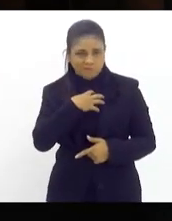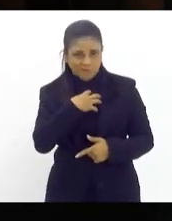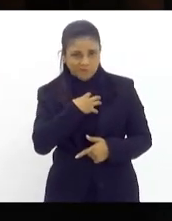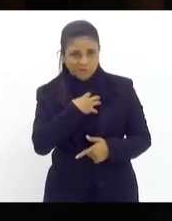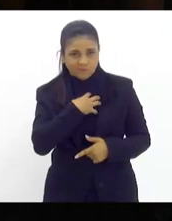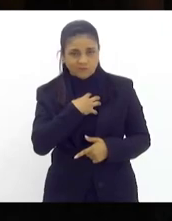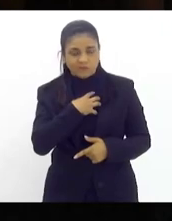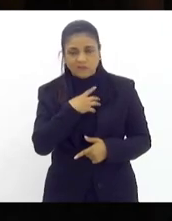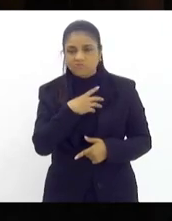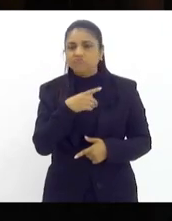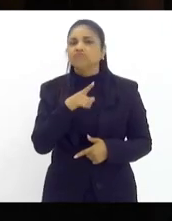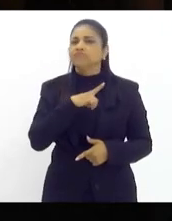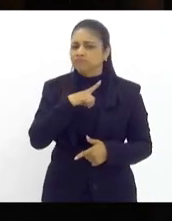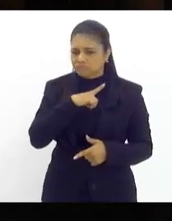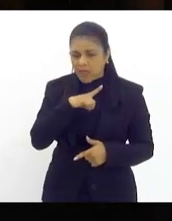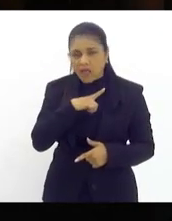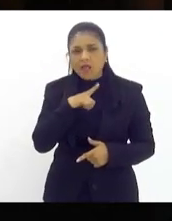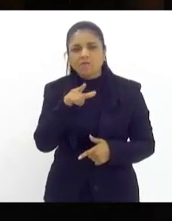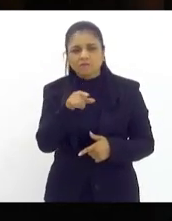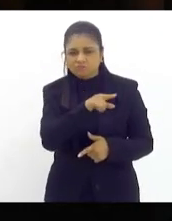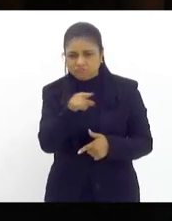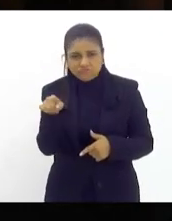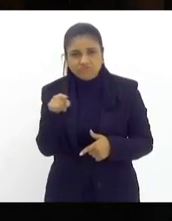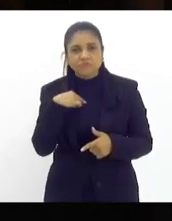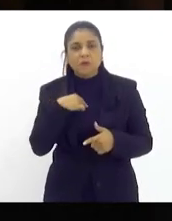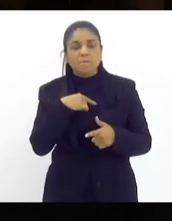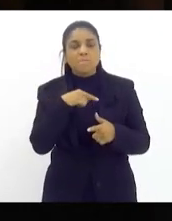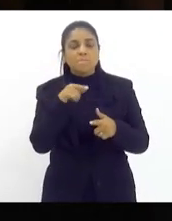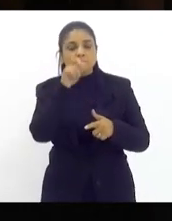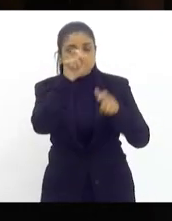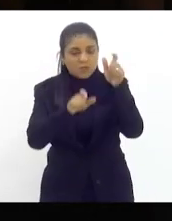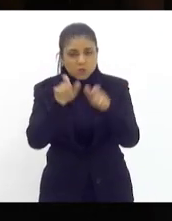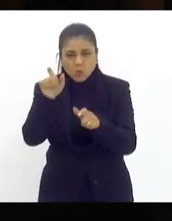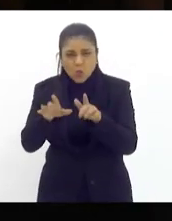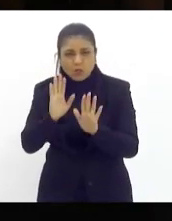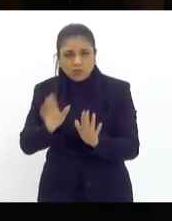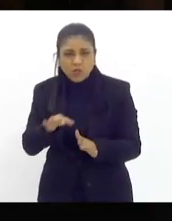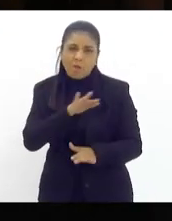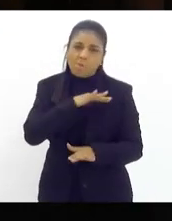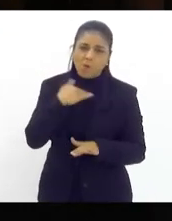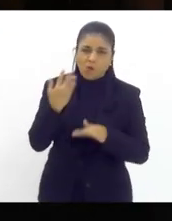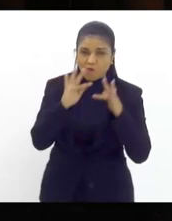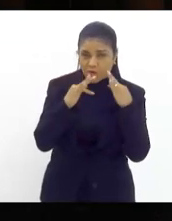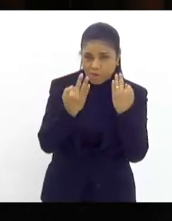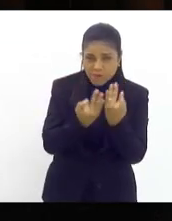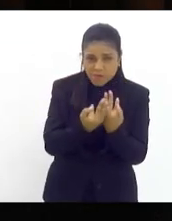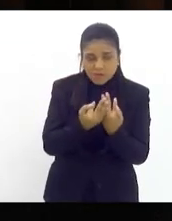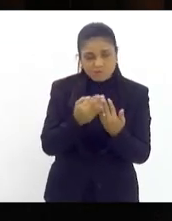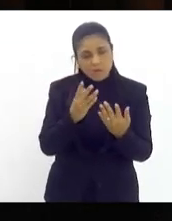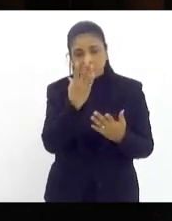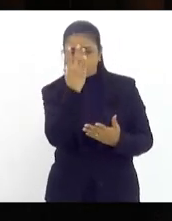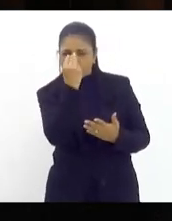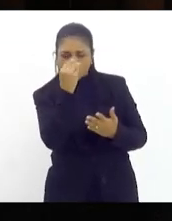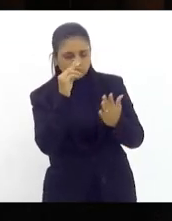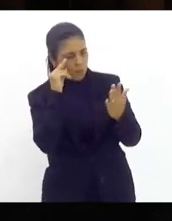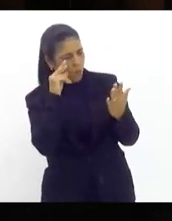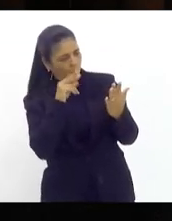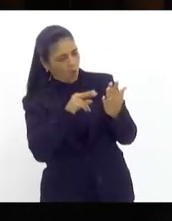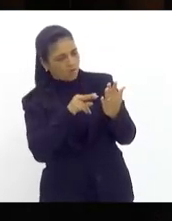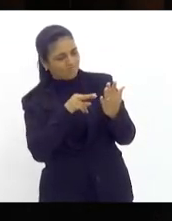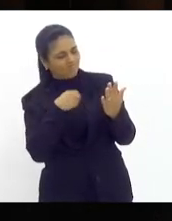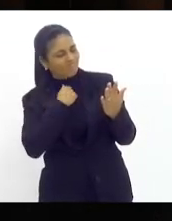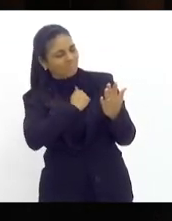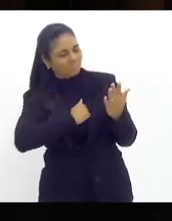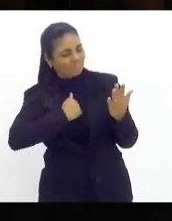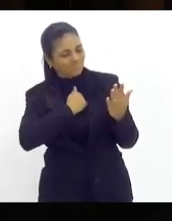ente Amado que quando vê uma foto daquele que se foi lembra dele com saudade ou com amor e é assim que devemos olhar